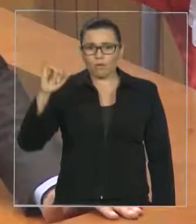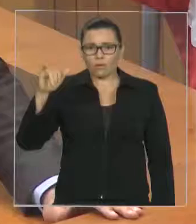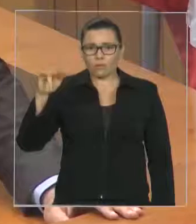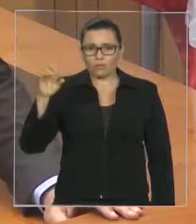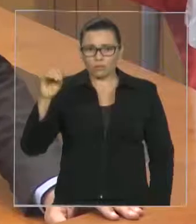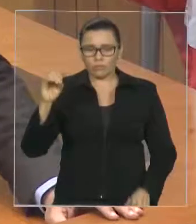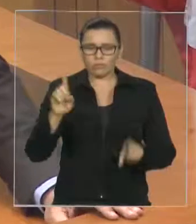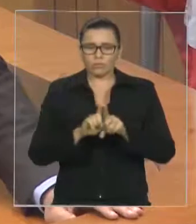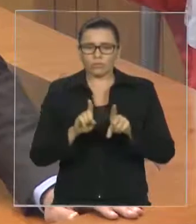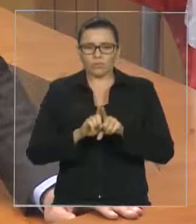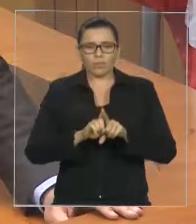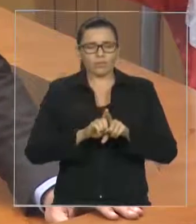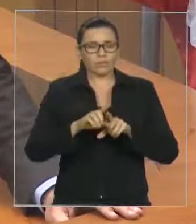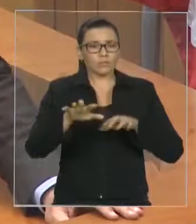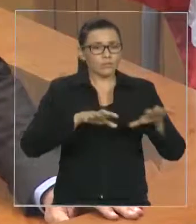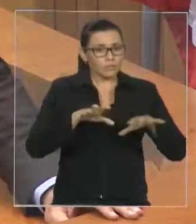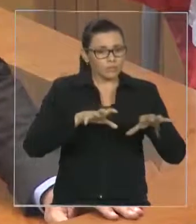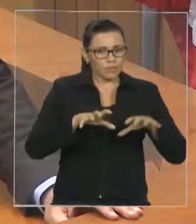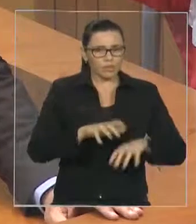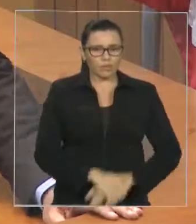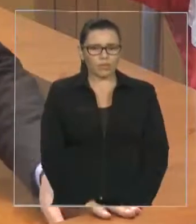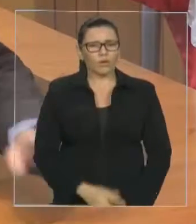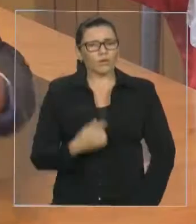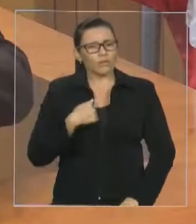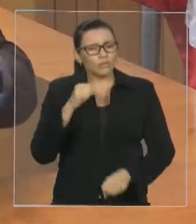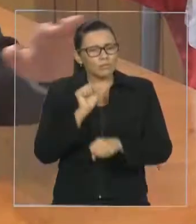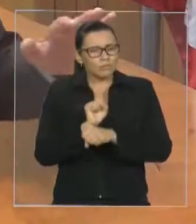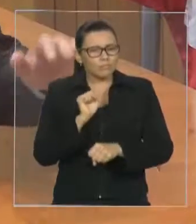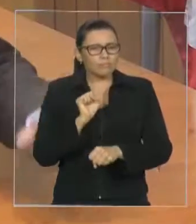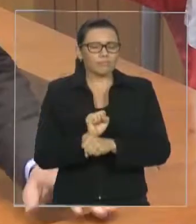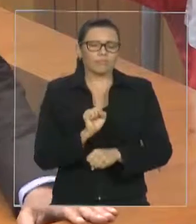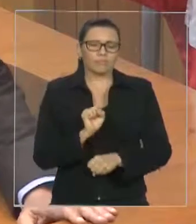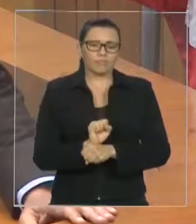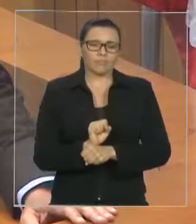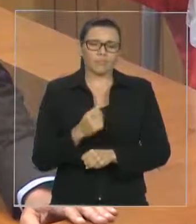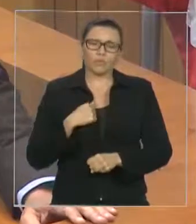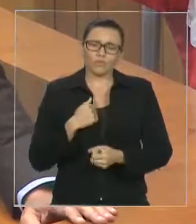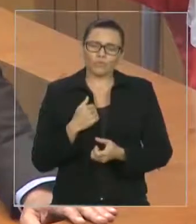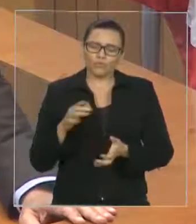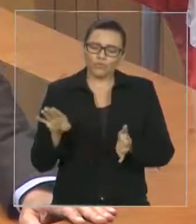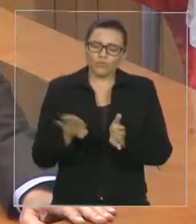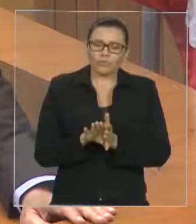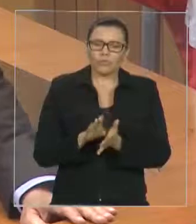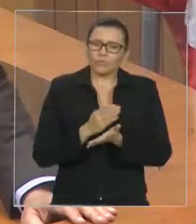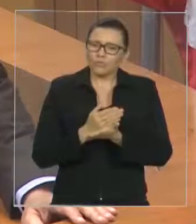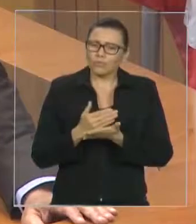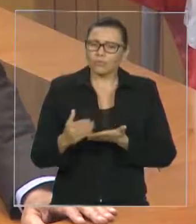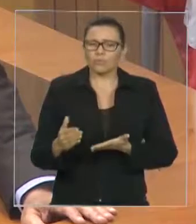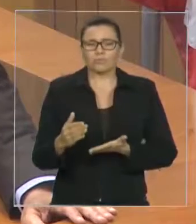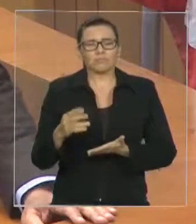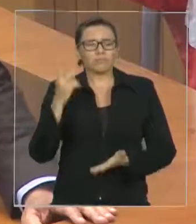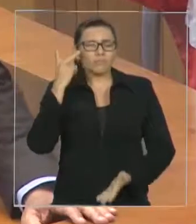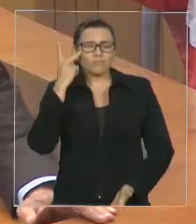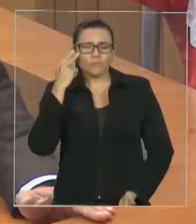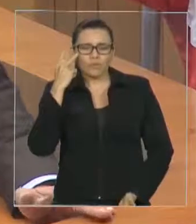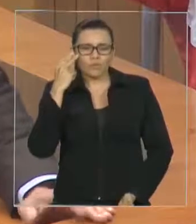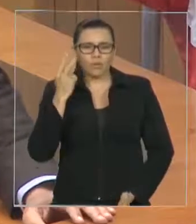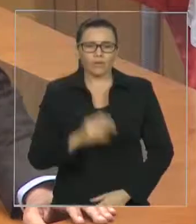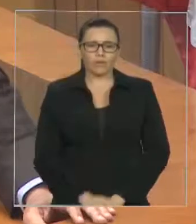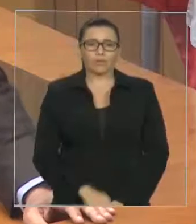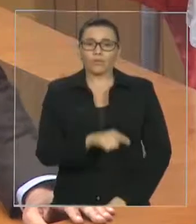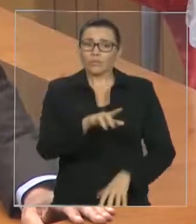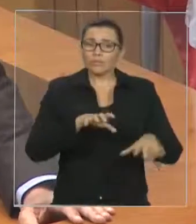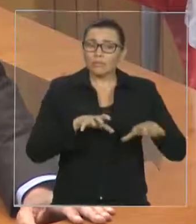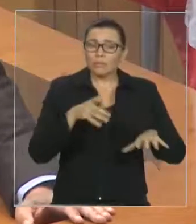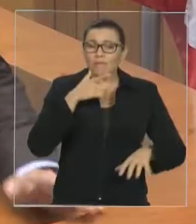esperei o início do jogo. O jogo transcorreu na normalidade, o Sampaio foi vencedor por